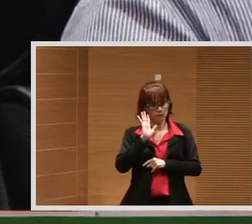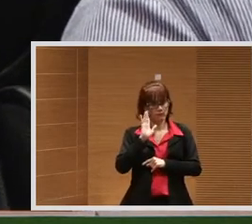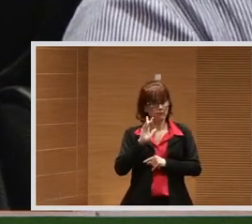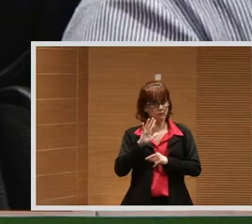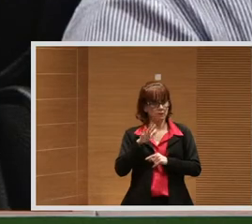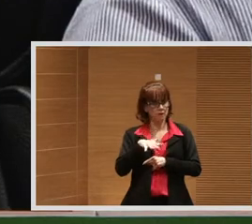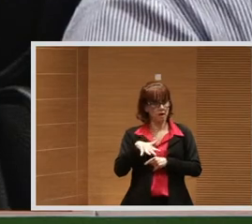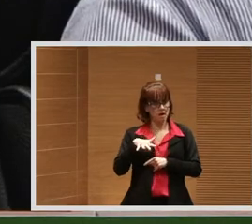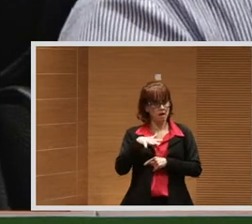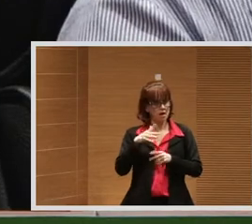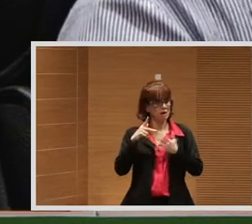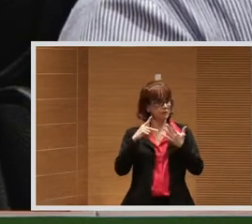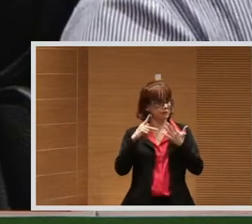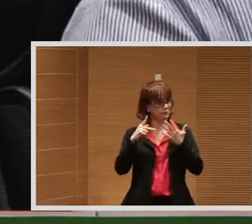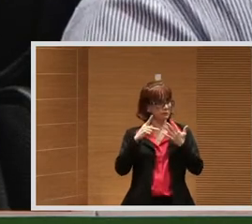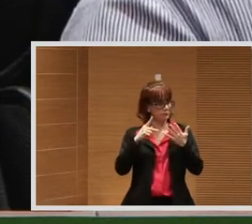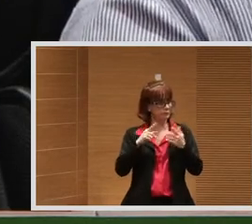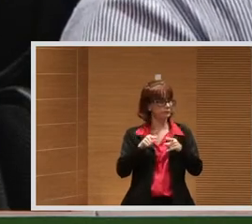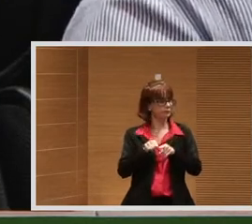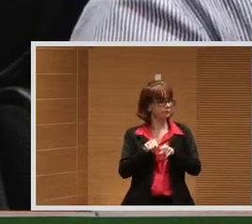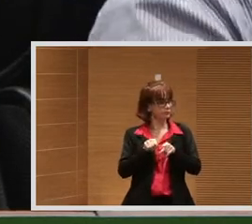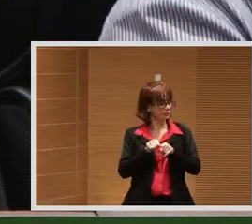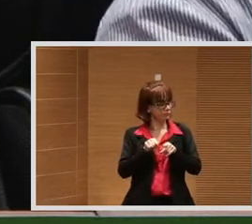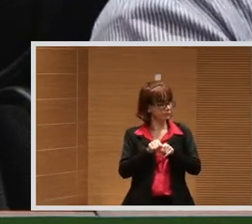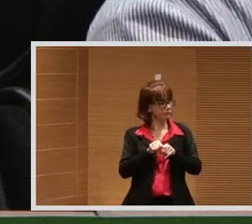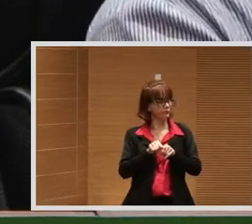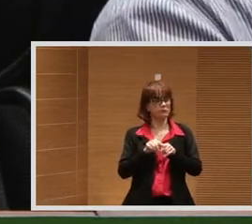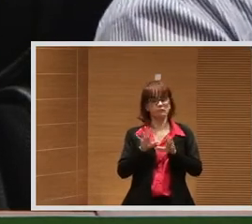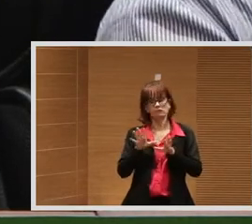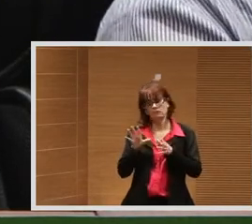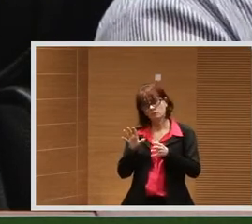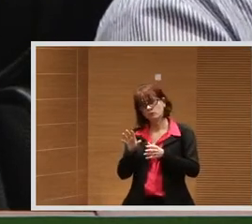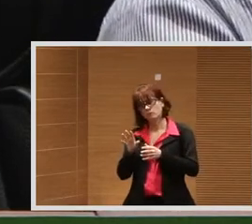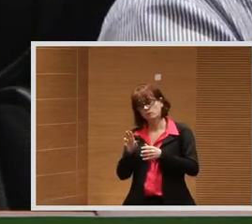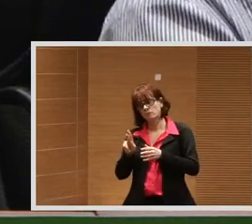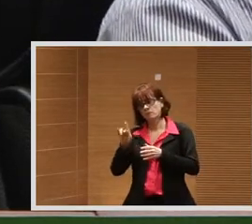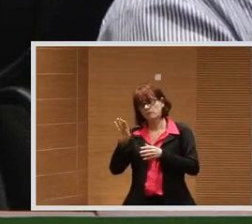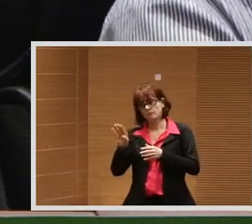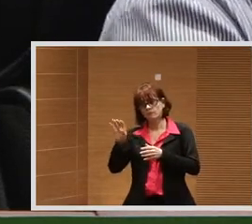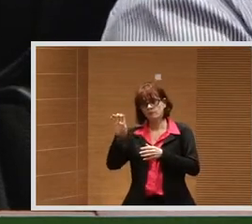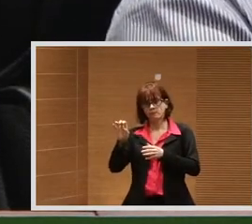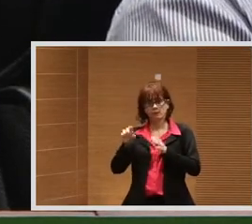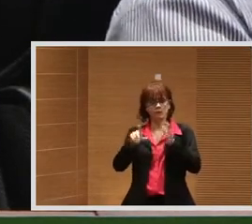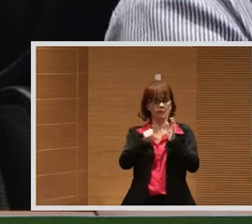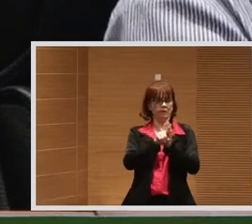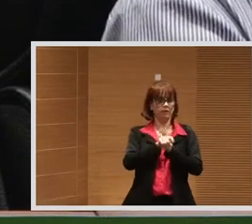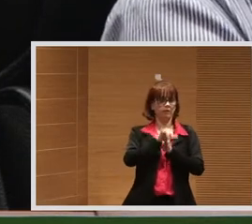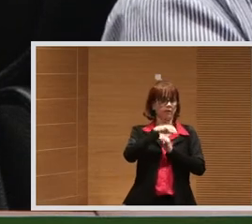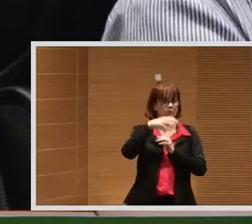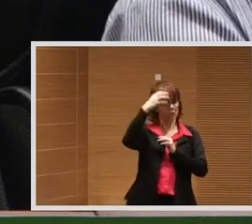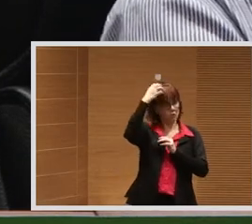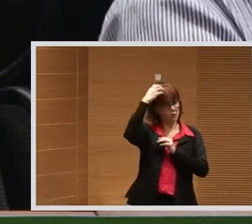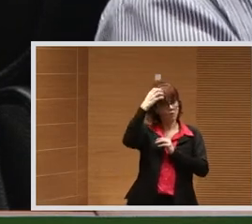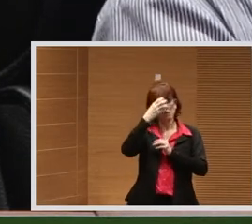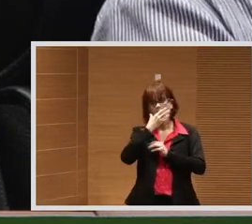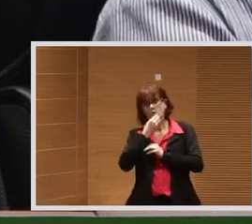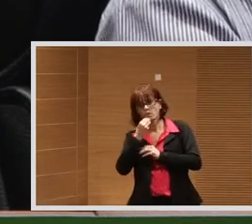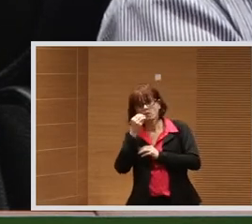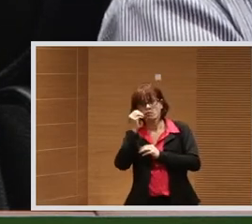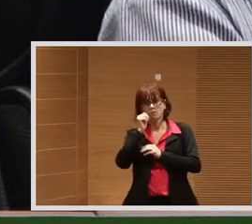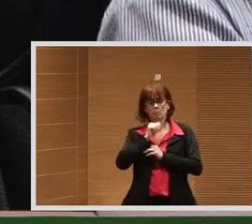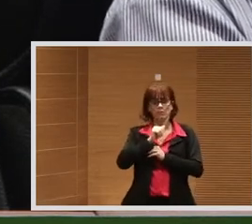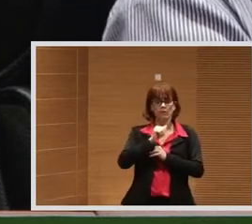psicanálise, função materna e função paterna, né? Maternagem e lei, quem vai se ocupar disso, não necessariamente a mulher e o homem,